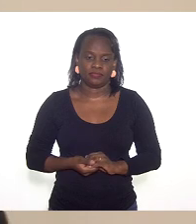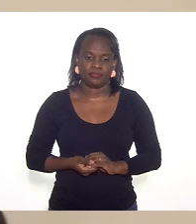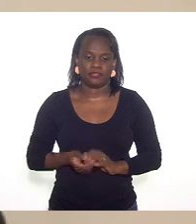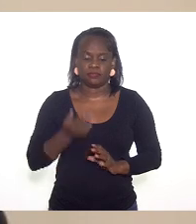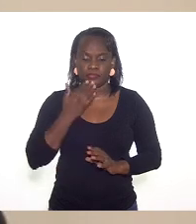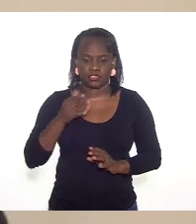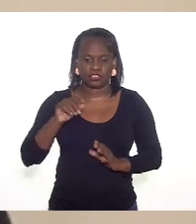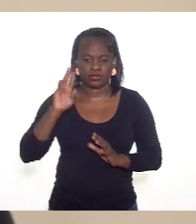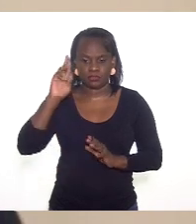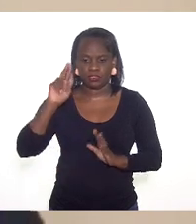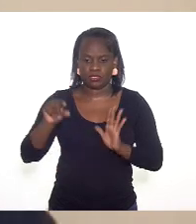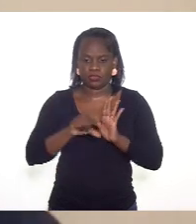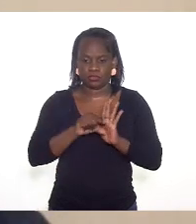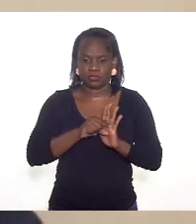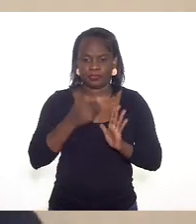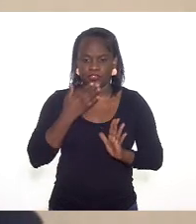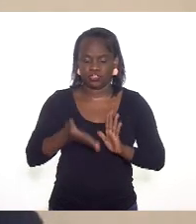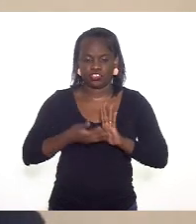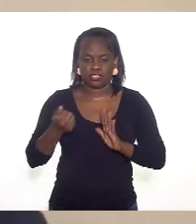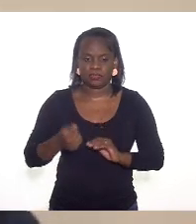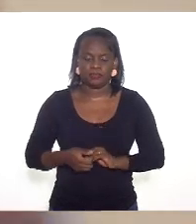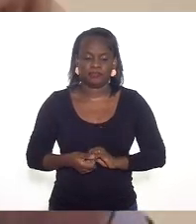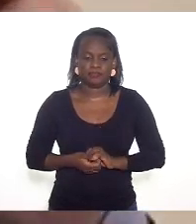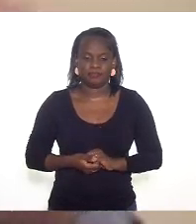Pedido do autor.